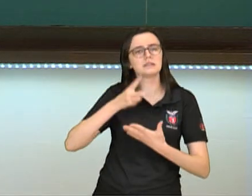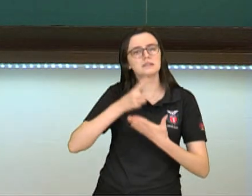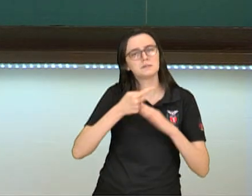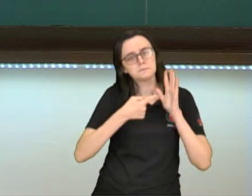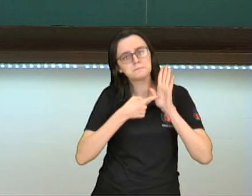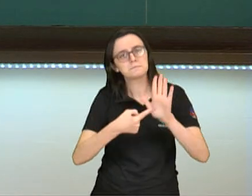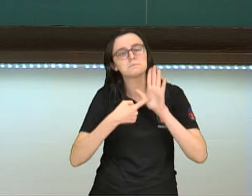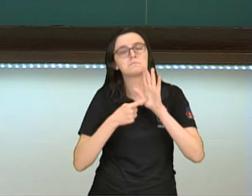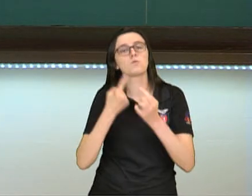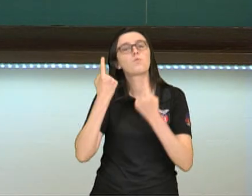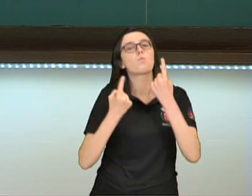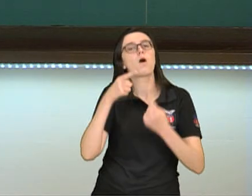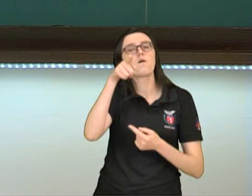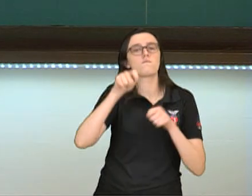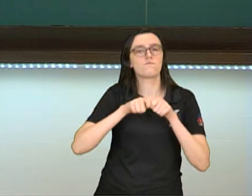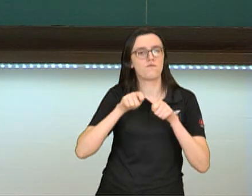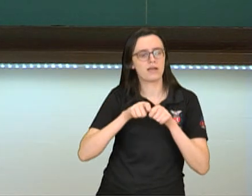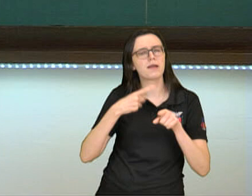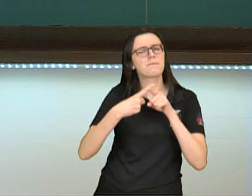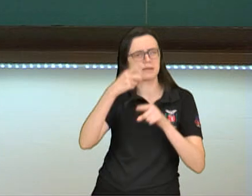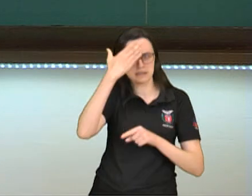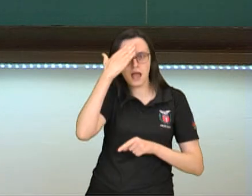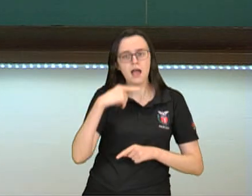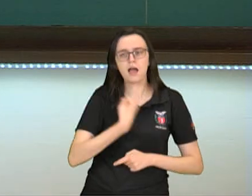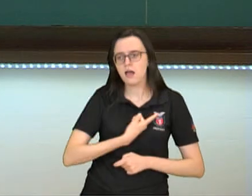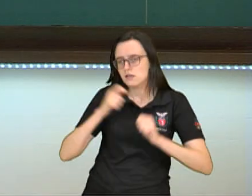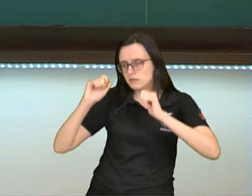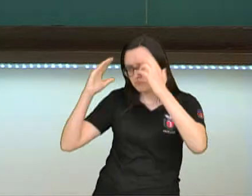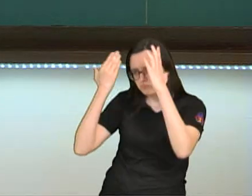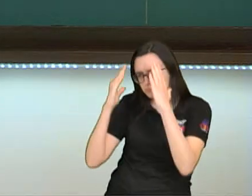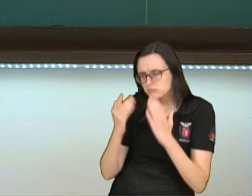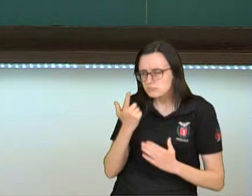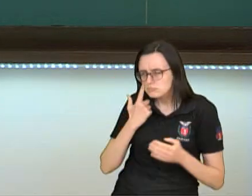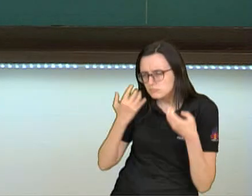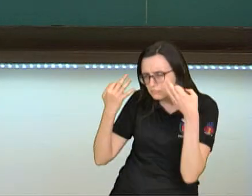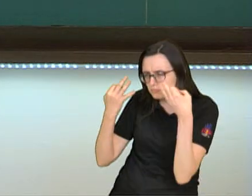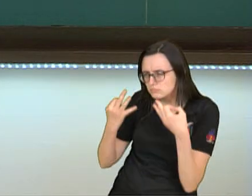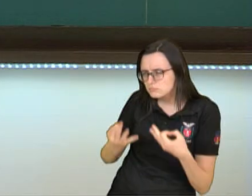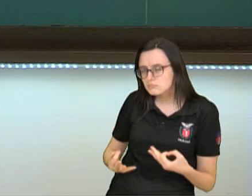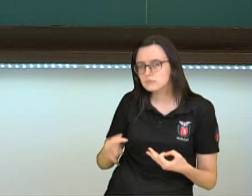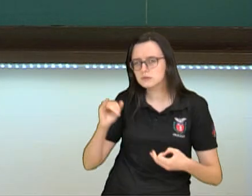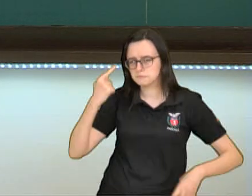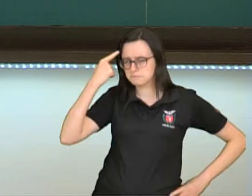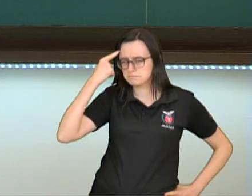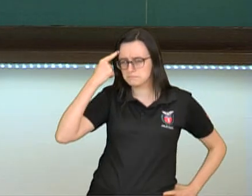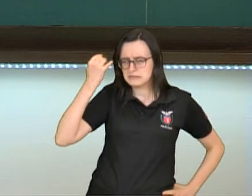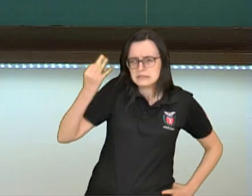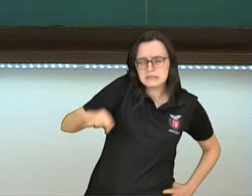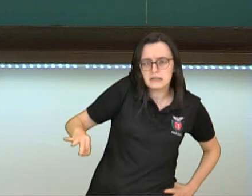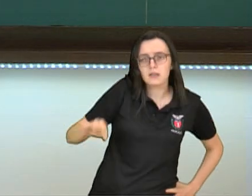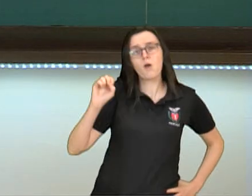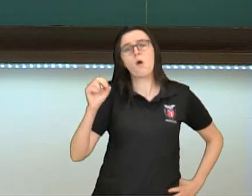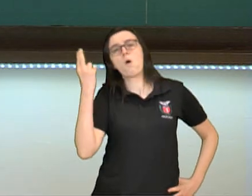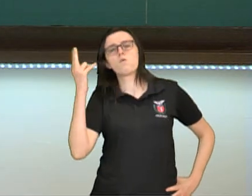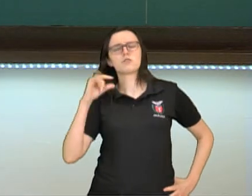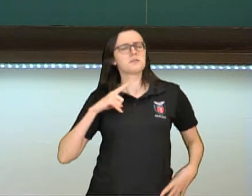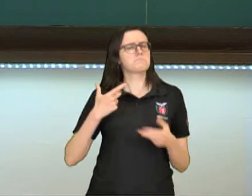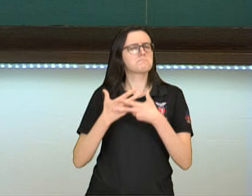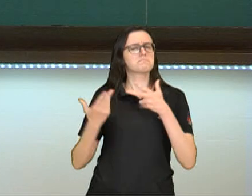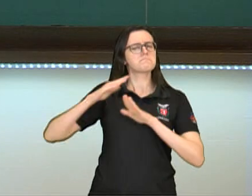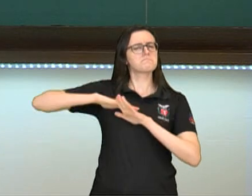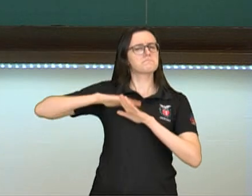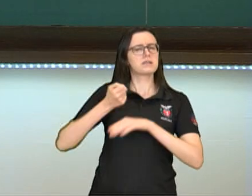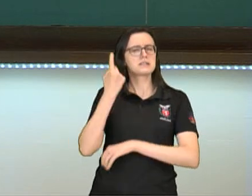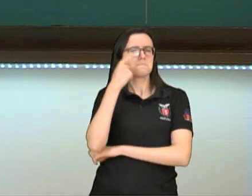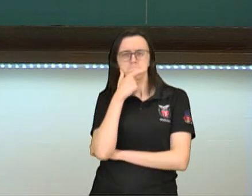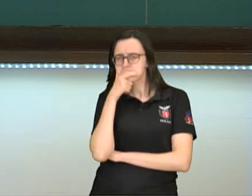a forma que você fez, para que a gente possa analisar se é um pensamento lógico correto ou se tem alguma coisa que está meio